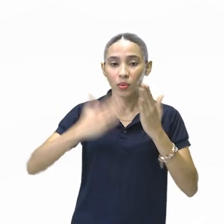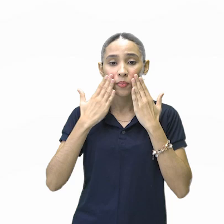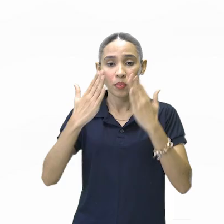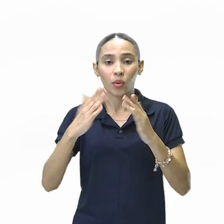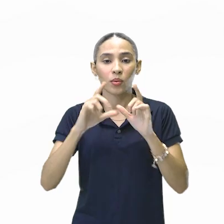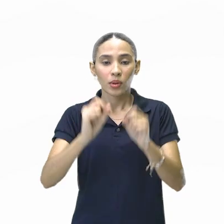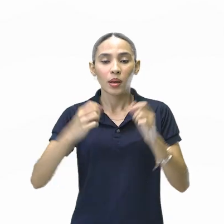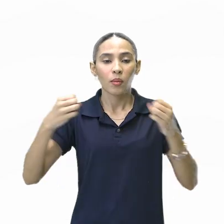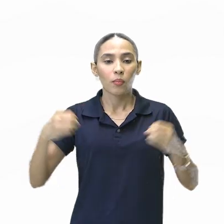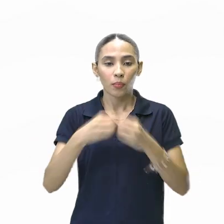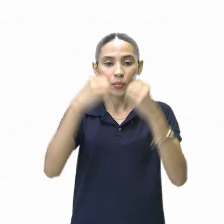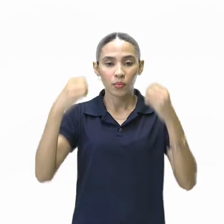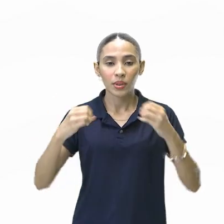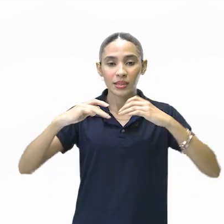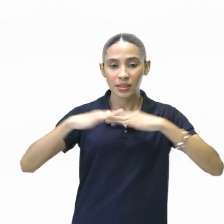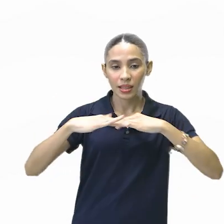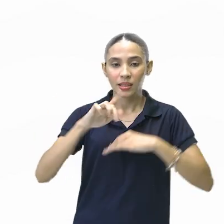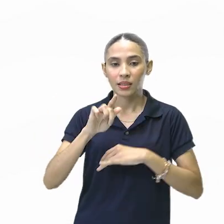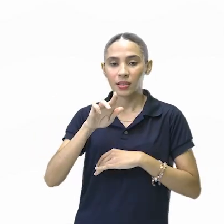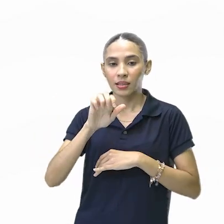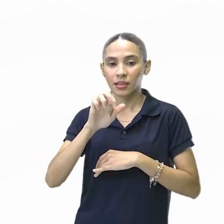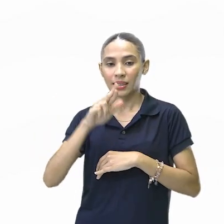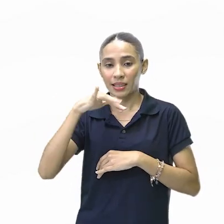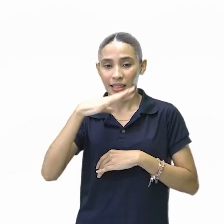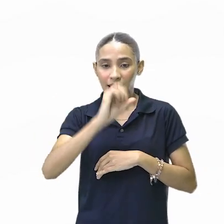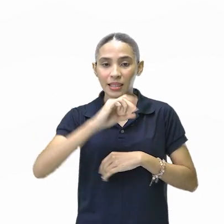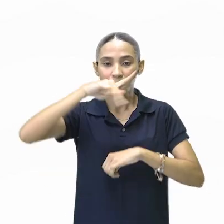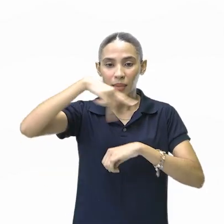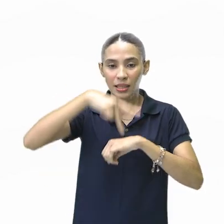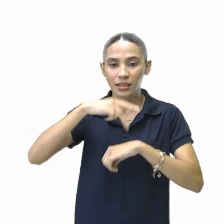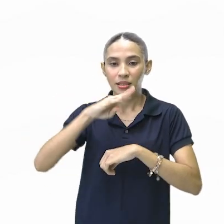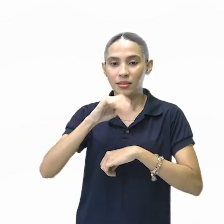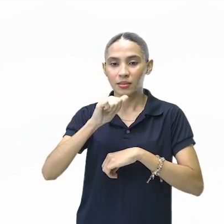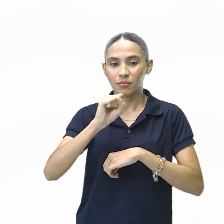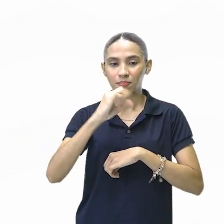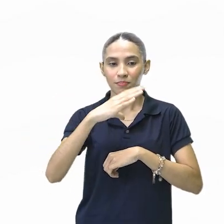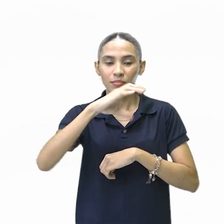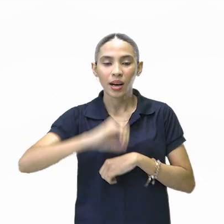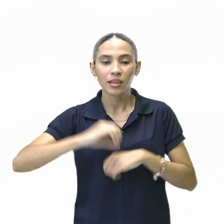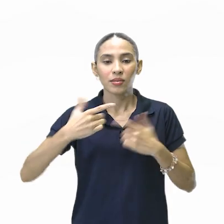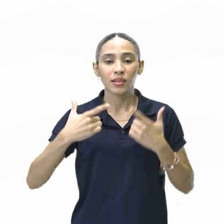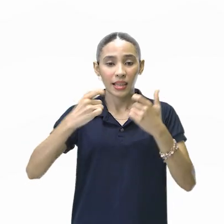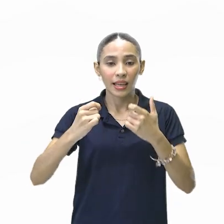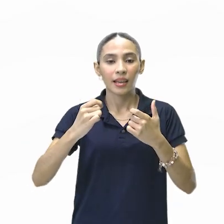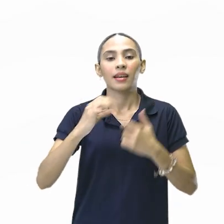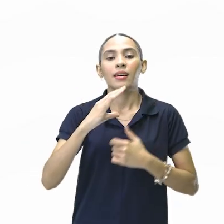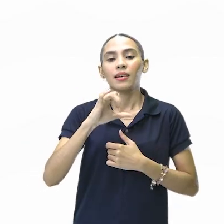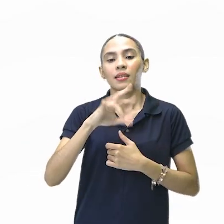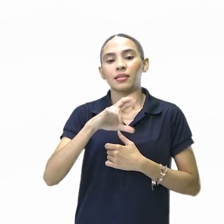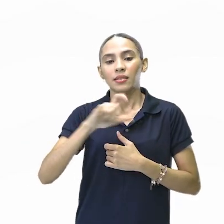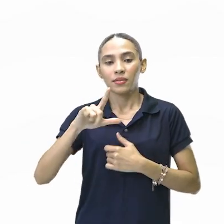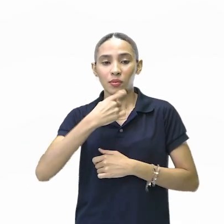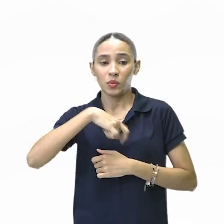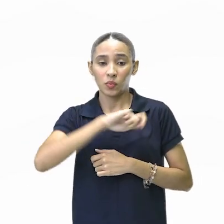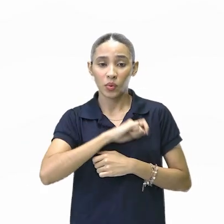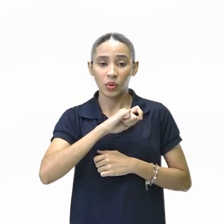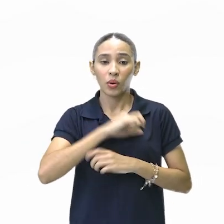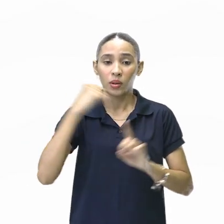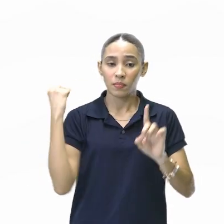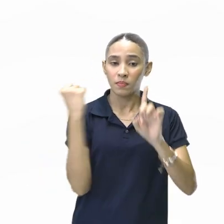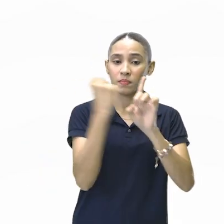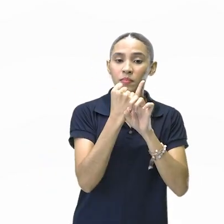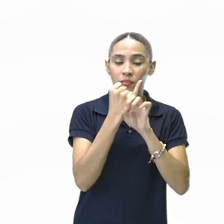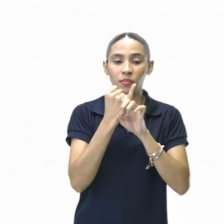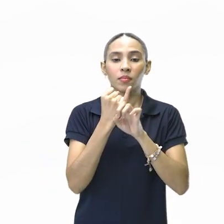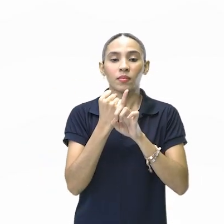ao bombardeio da cidade de Guernica, no País Basco, durante a Guerra Civil Espanhola, executado